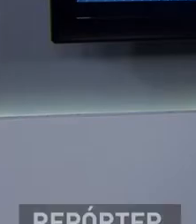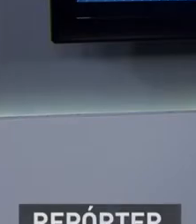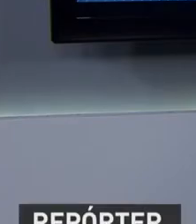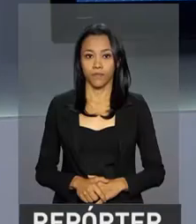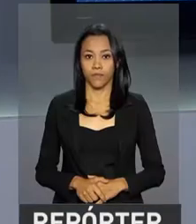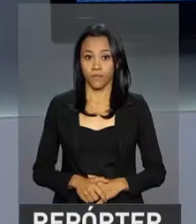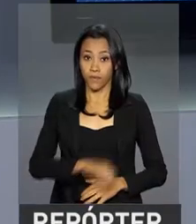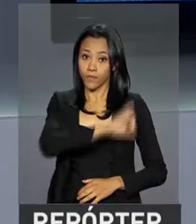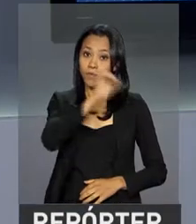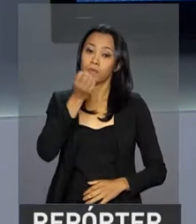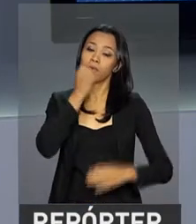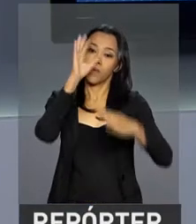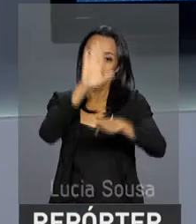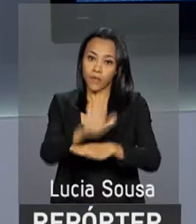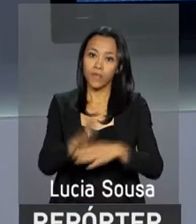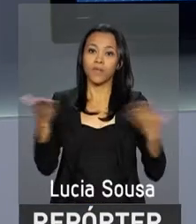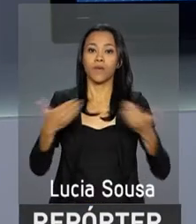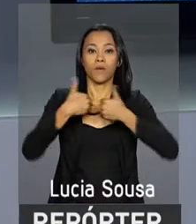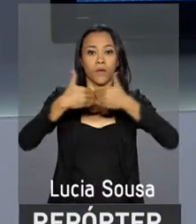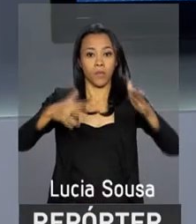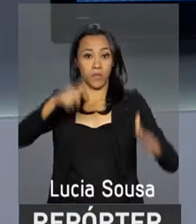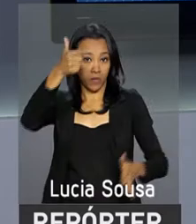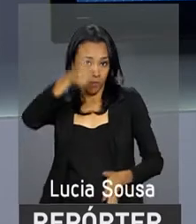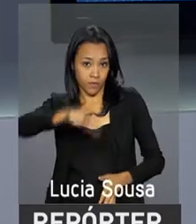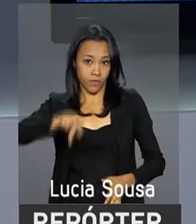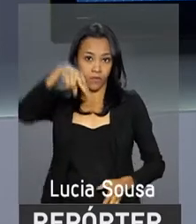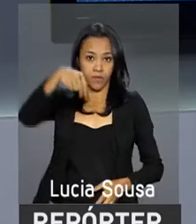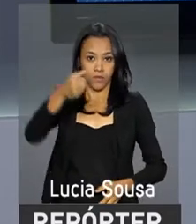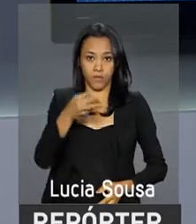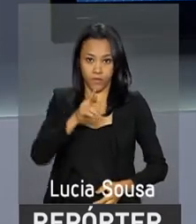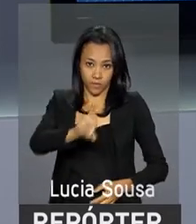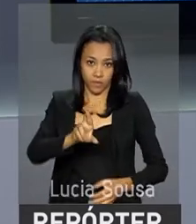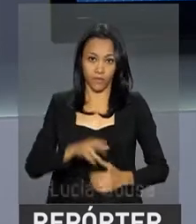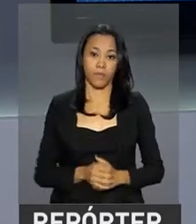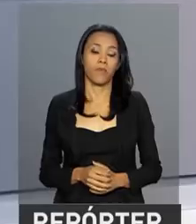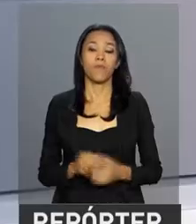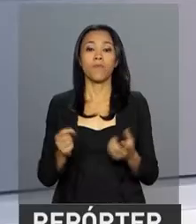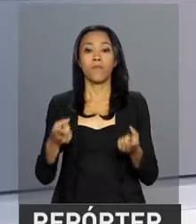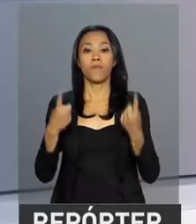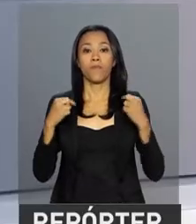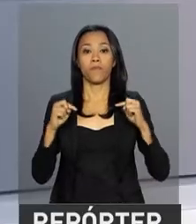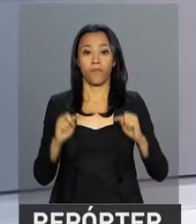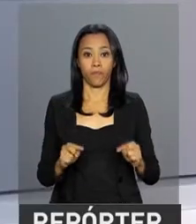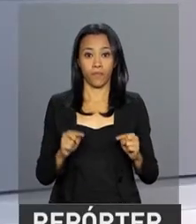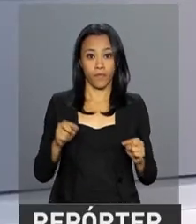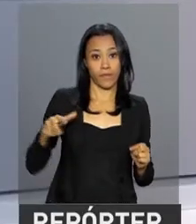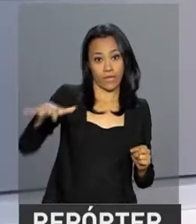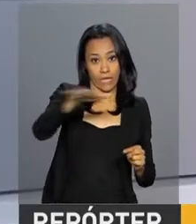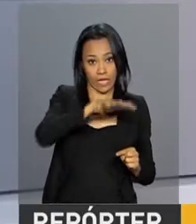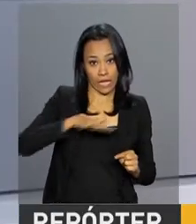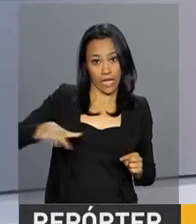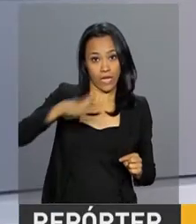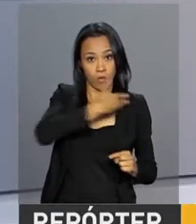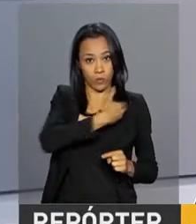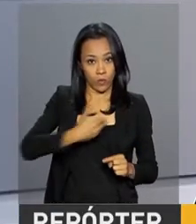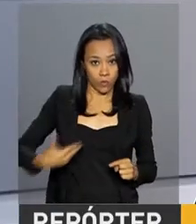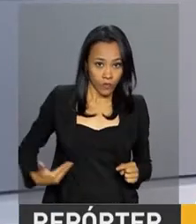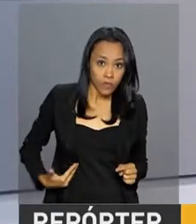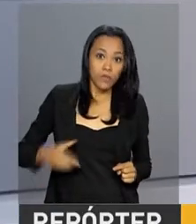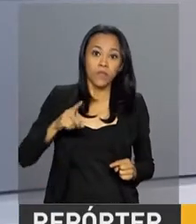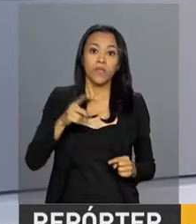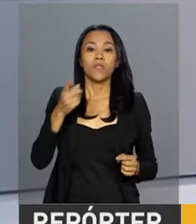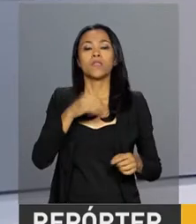olá boa tarde começa agora mais uma edição do repórter nbr o setor público consolidado formado